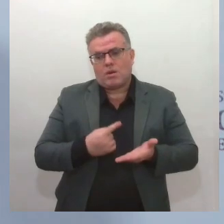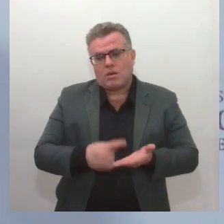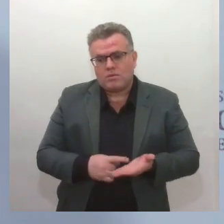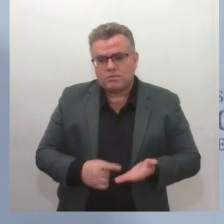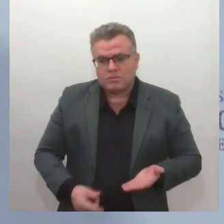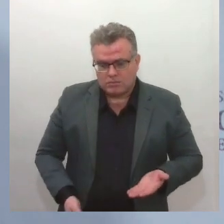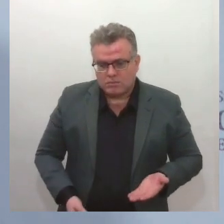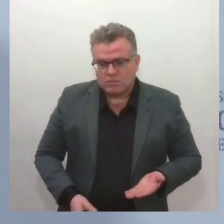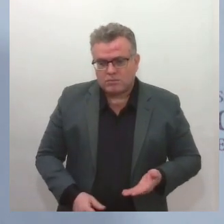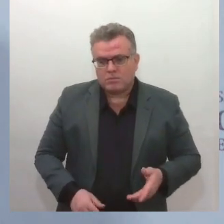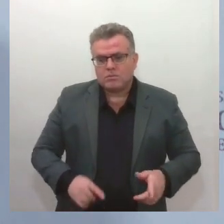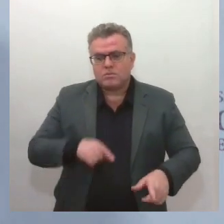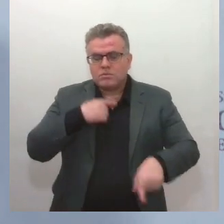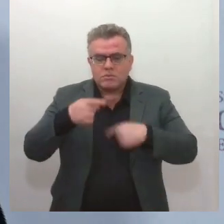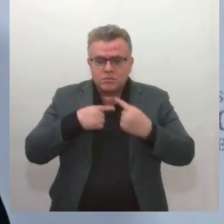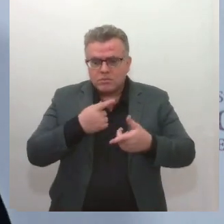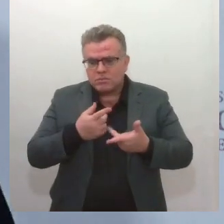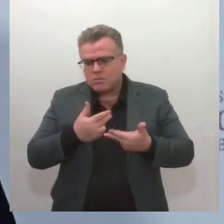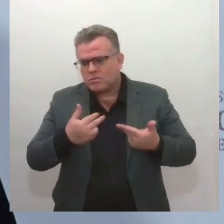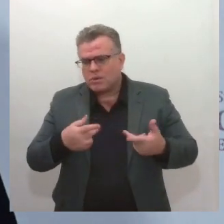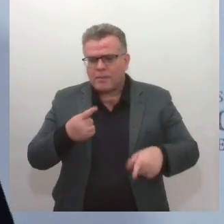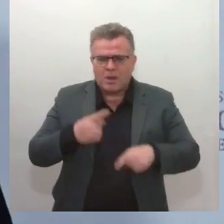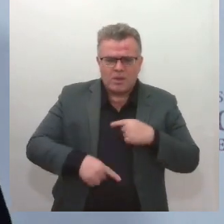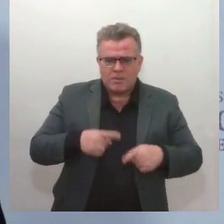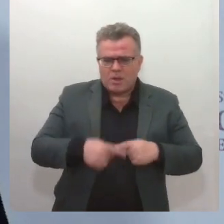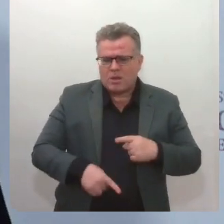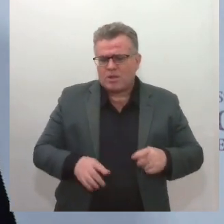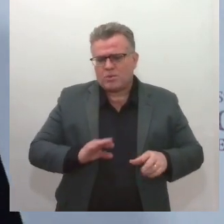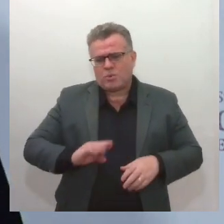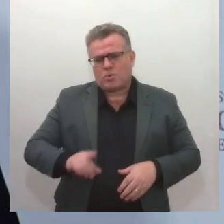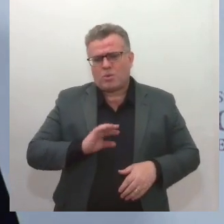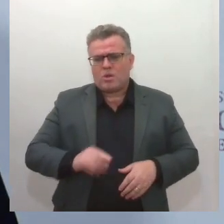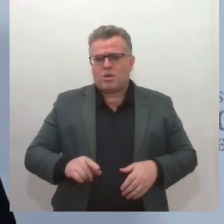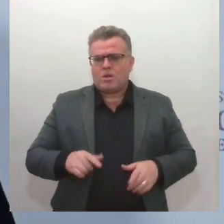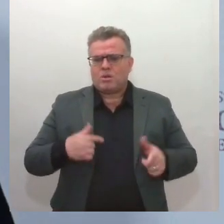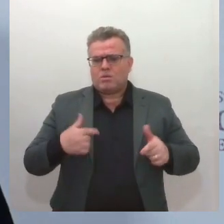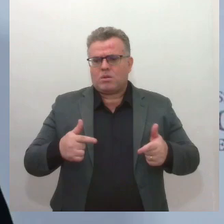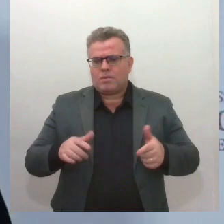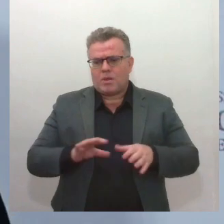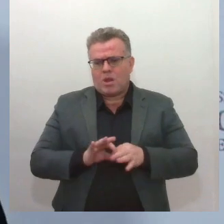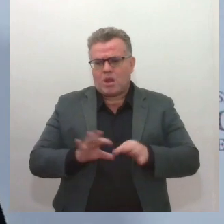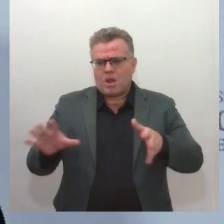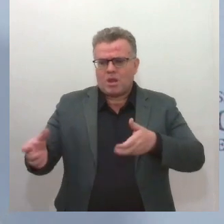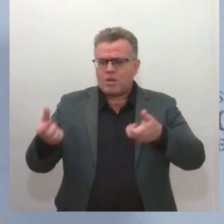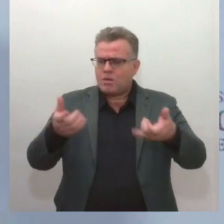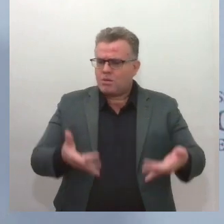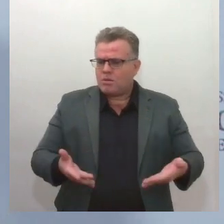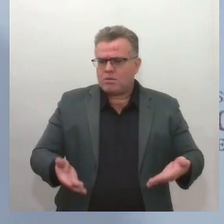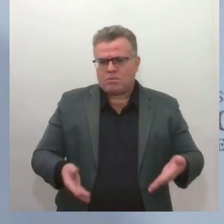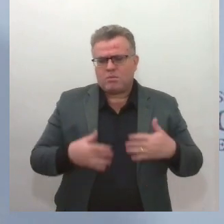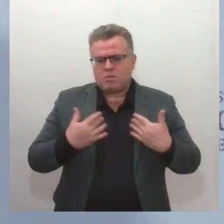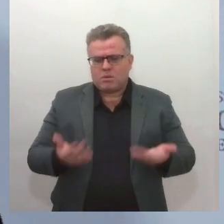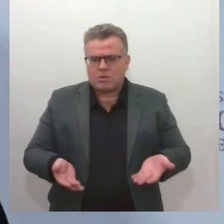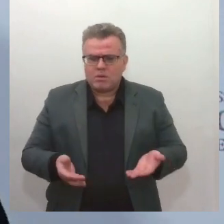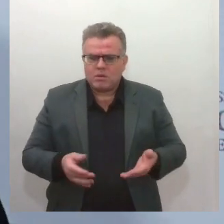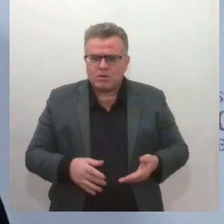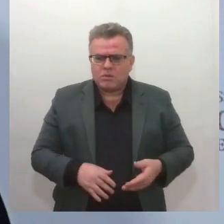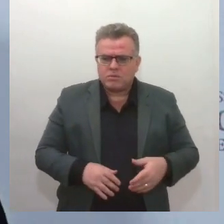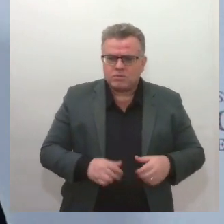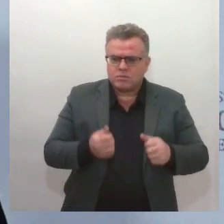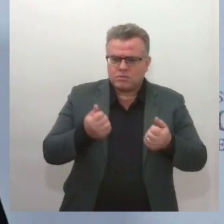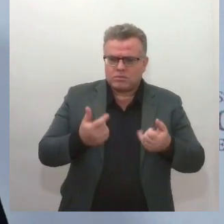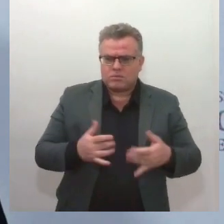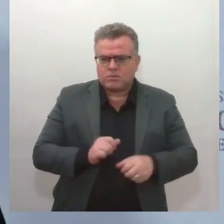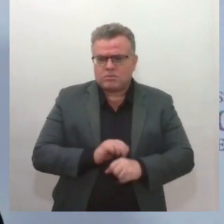proibição deles continuarem trabalhando, explicou, né, de uma forma ainda mais clara, a questão do veto,